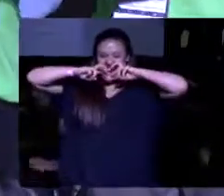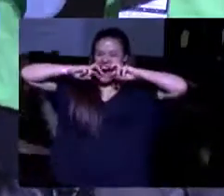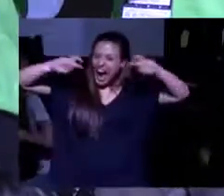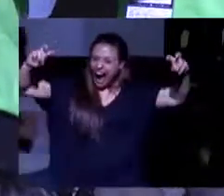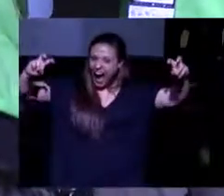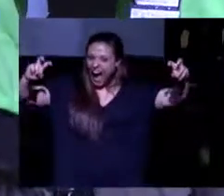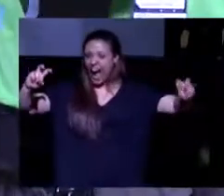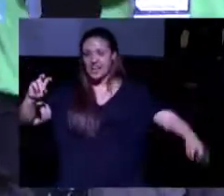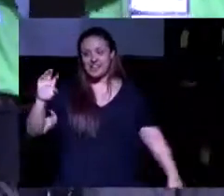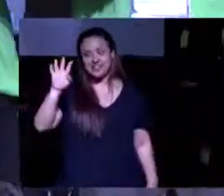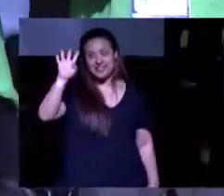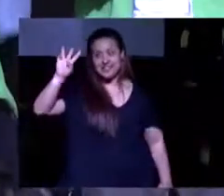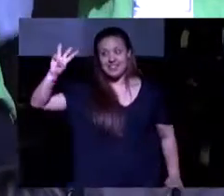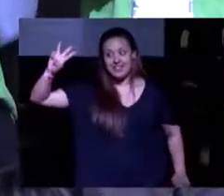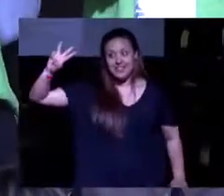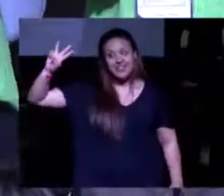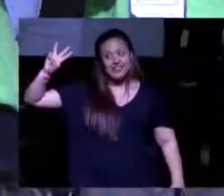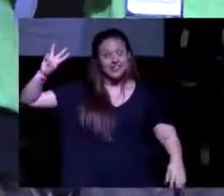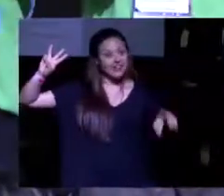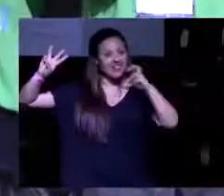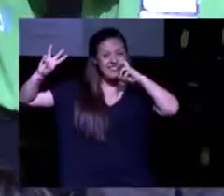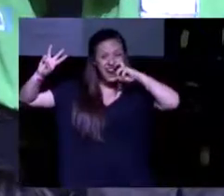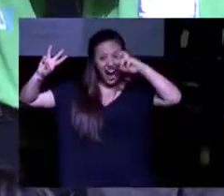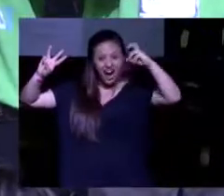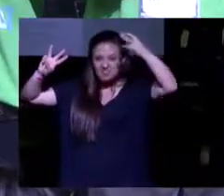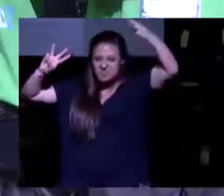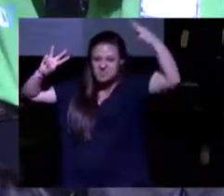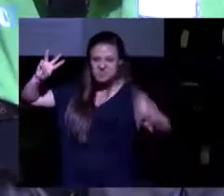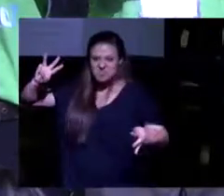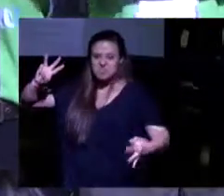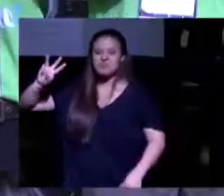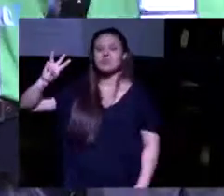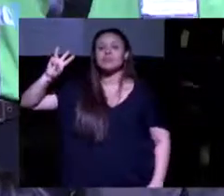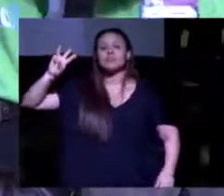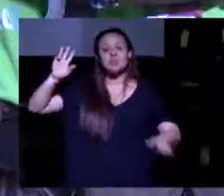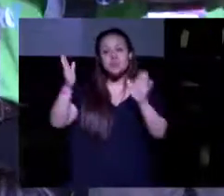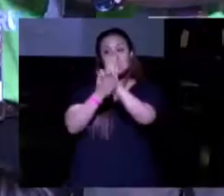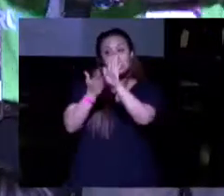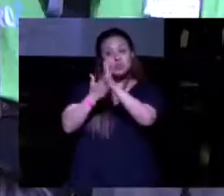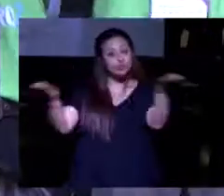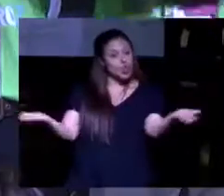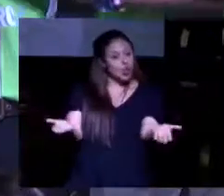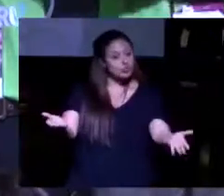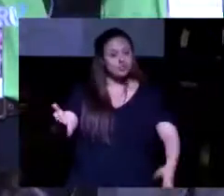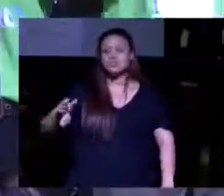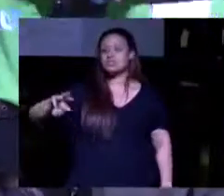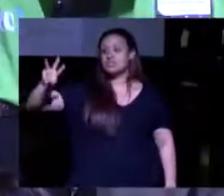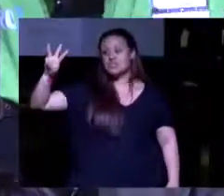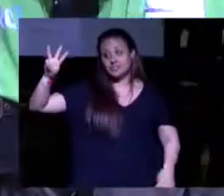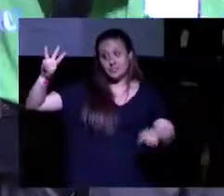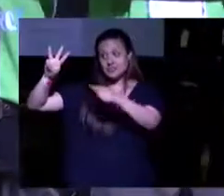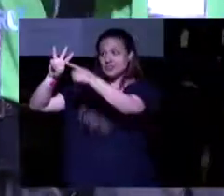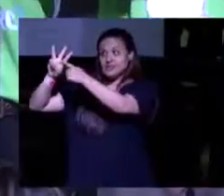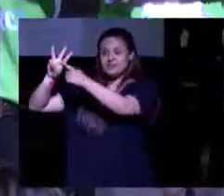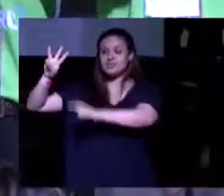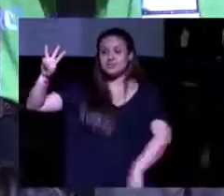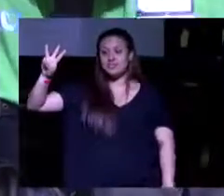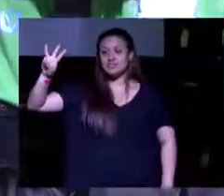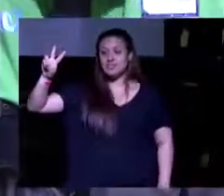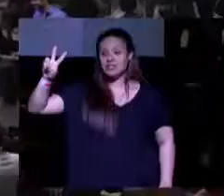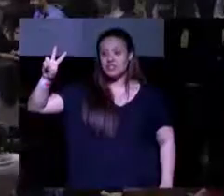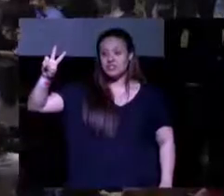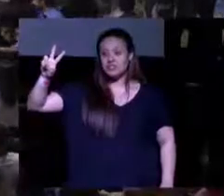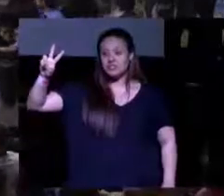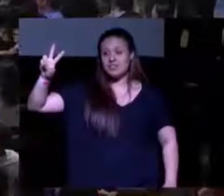e honrar o que a gente está propondo aqui hoje. No 3.